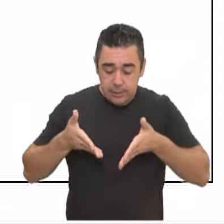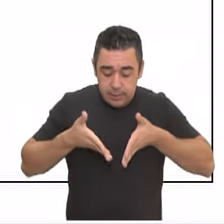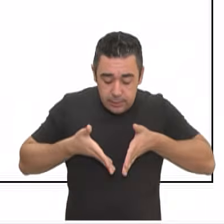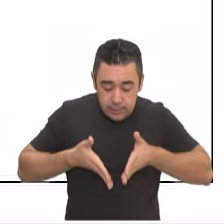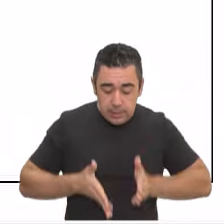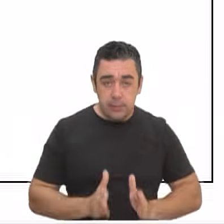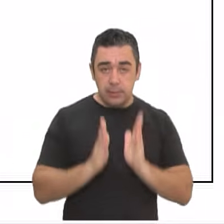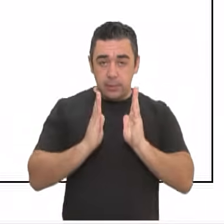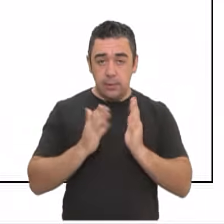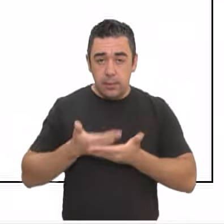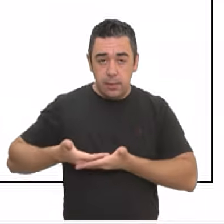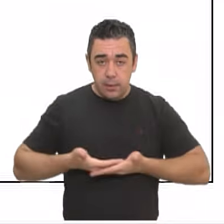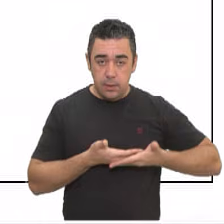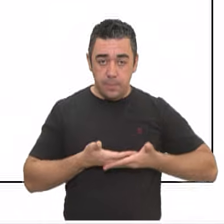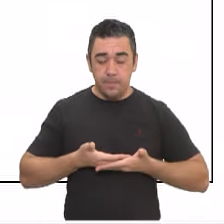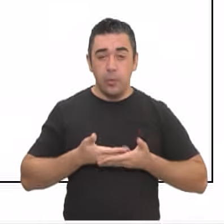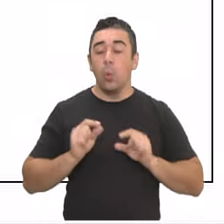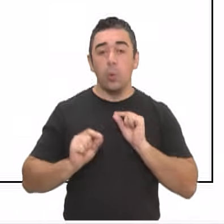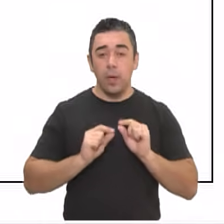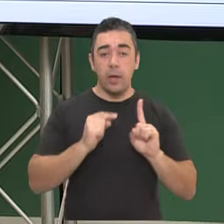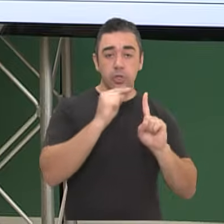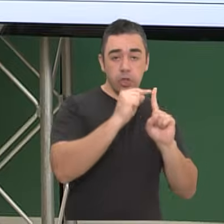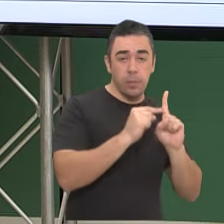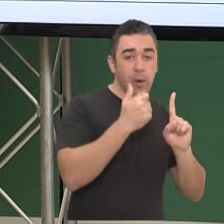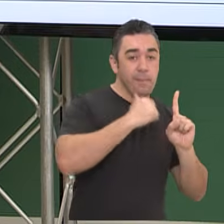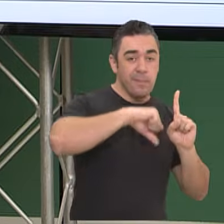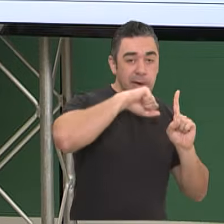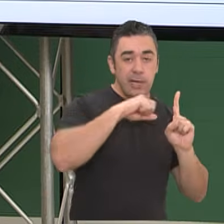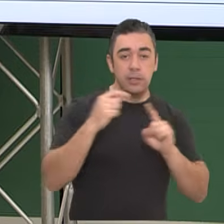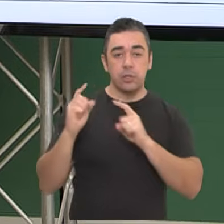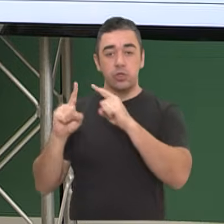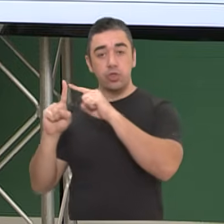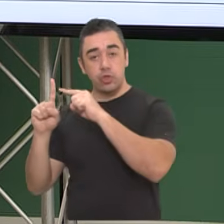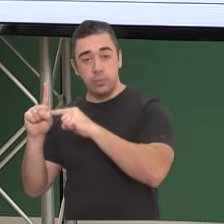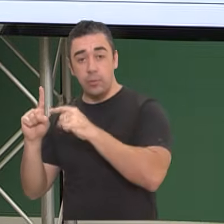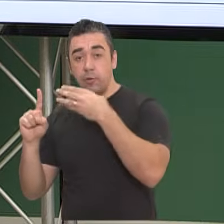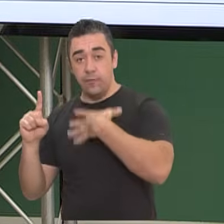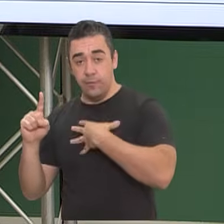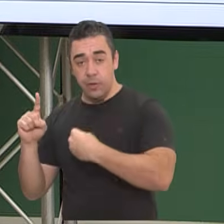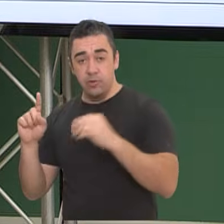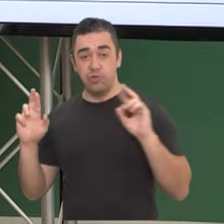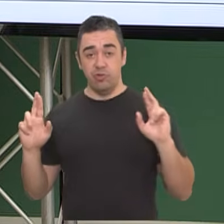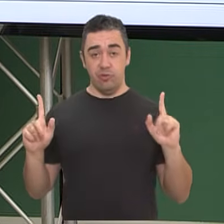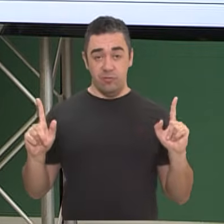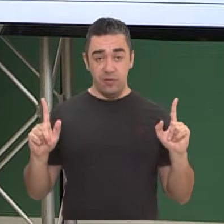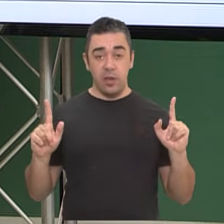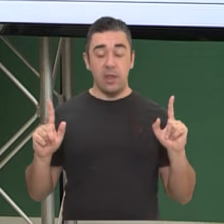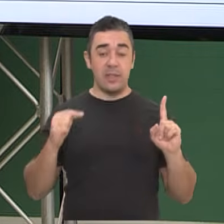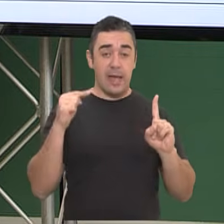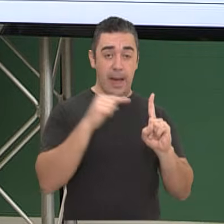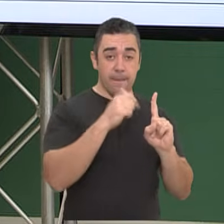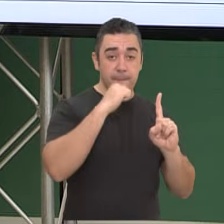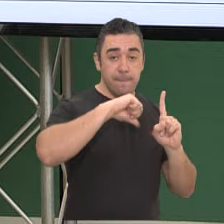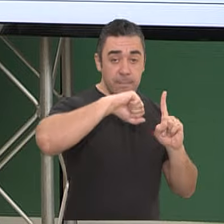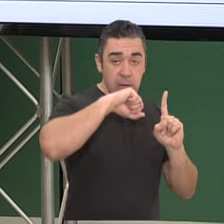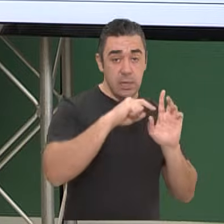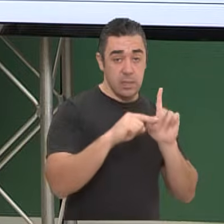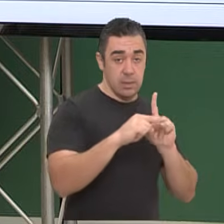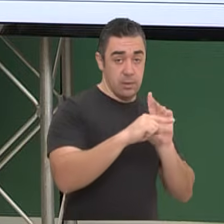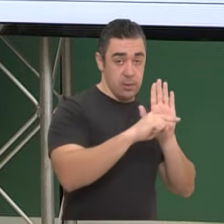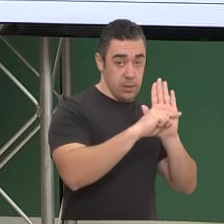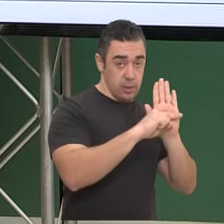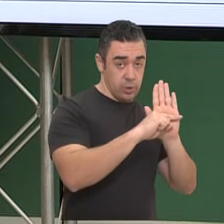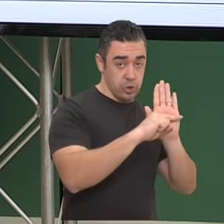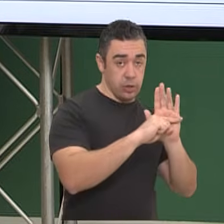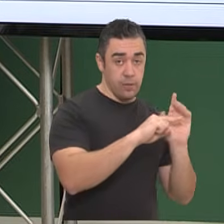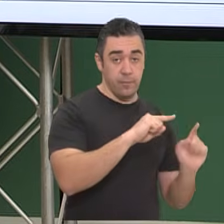uma incompatibilidade sanguínea entre o sangue da mãe e o sangue do filho. Só acontece quando a mãe é negativo